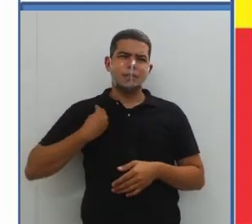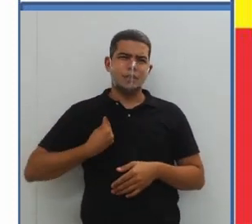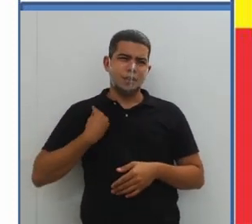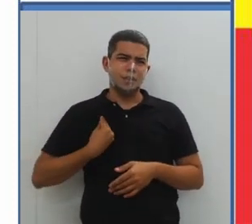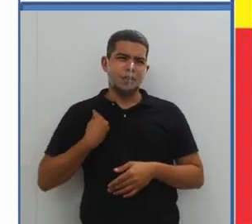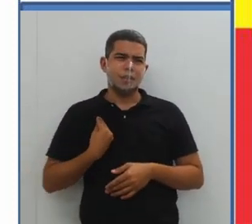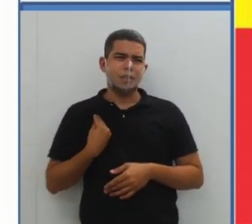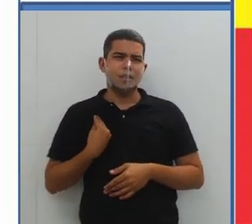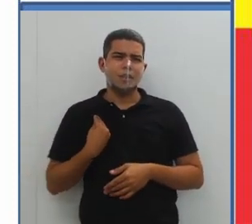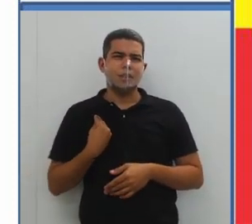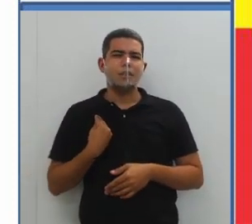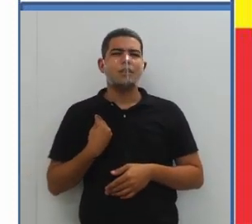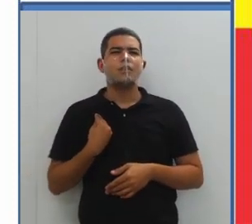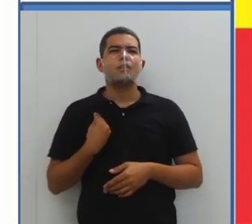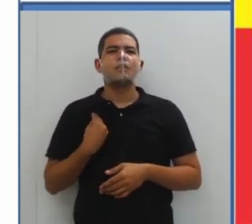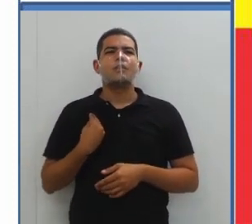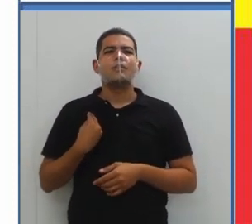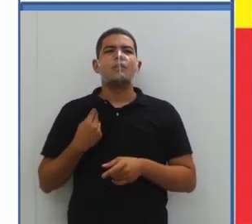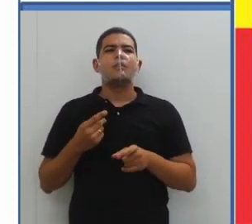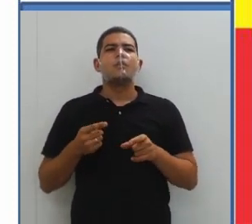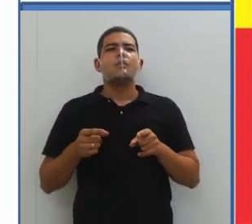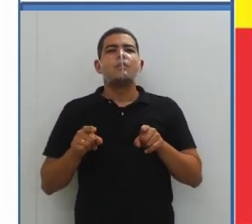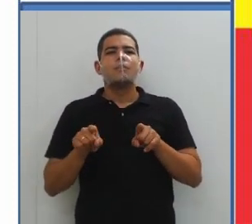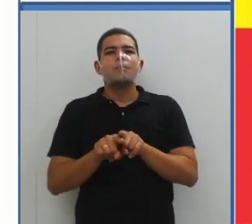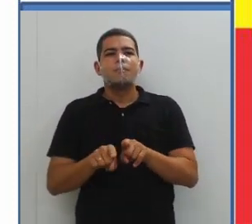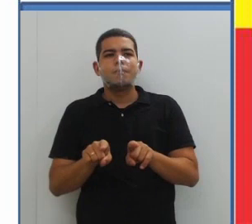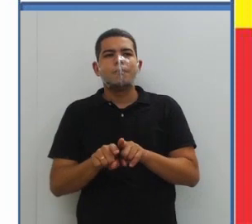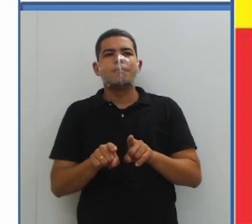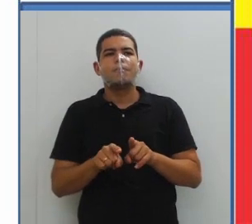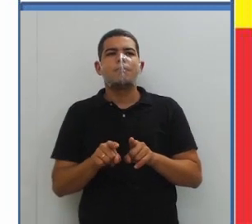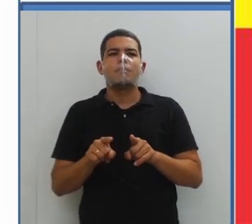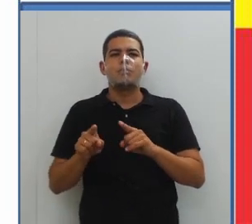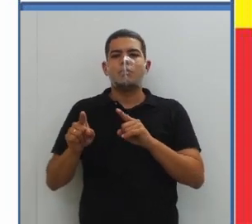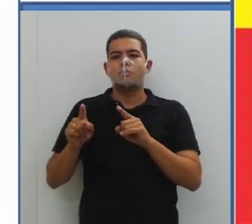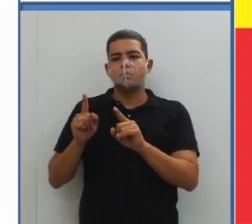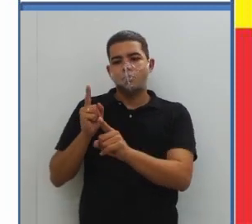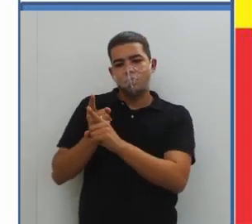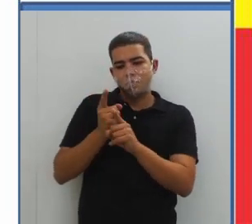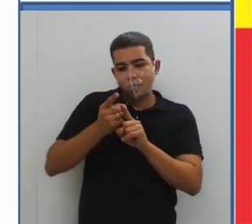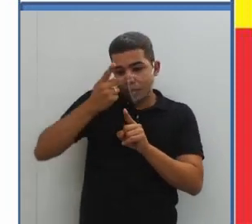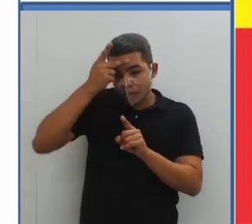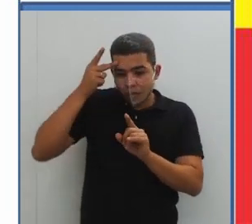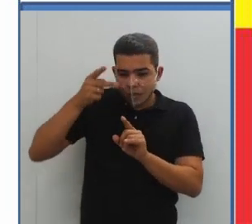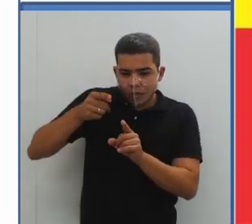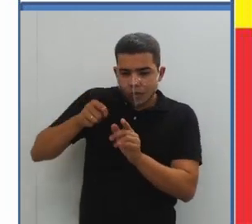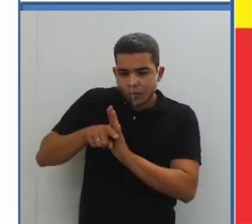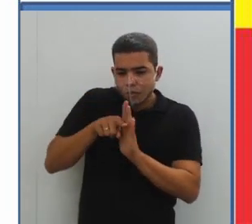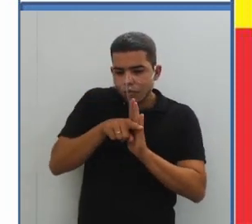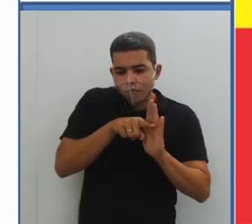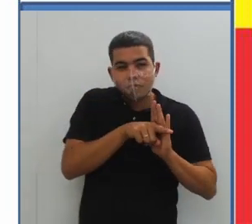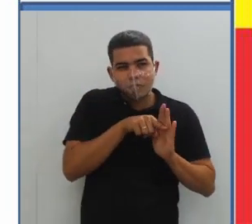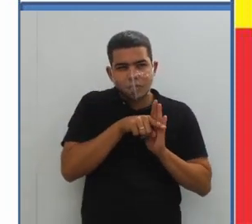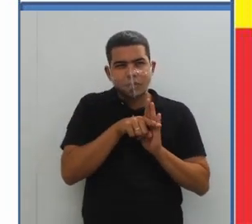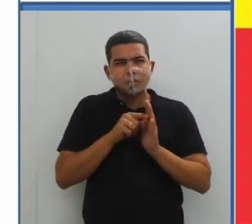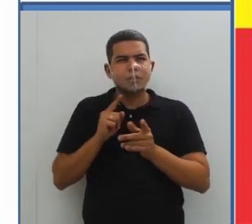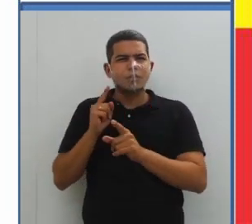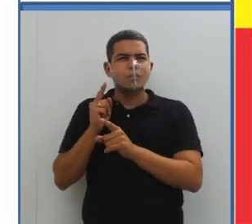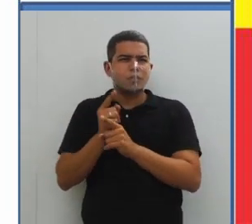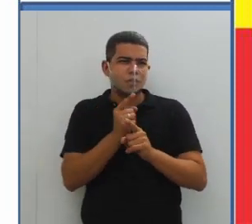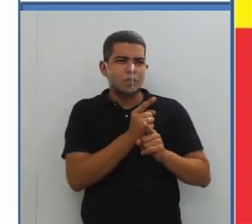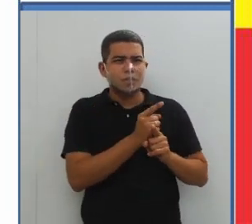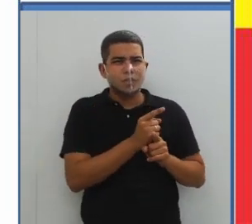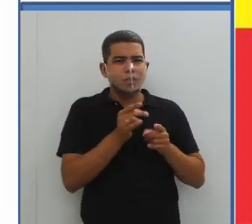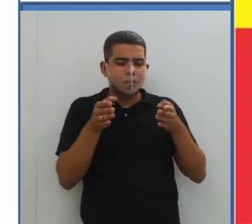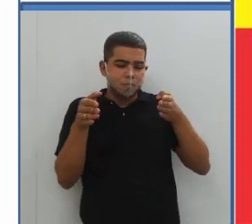já existia população. E aí os arqueólogos, né, os historiadores, as pessoas pesquisadoras,